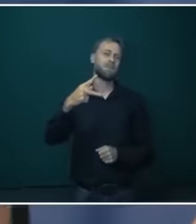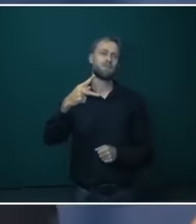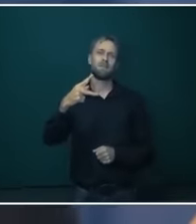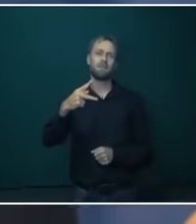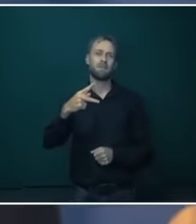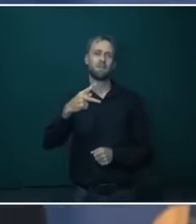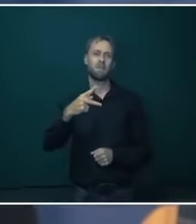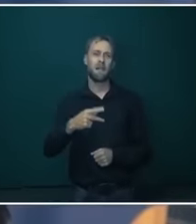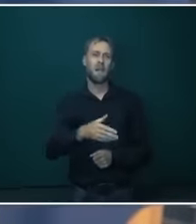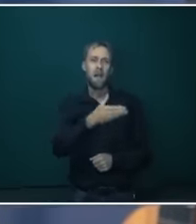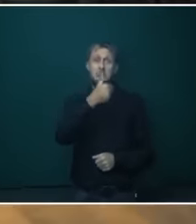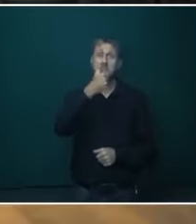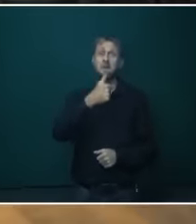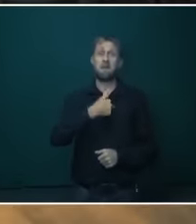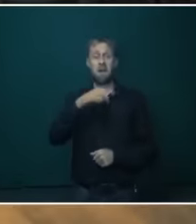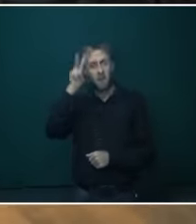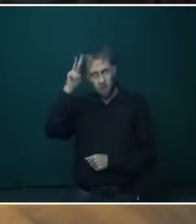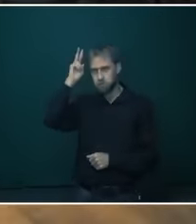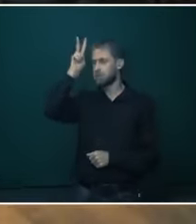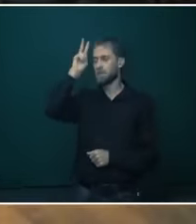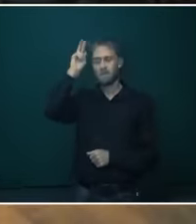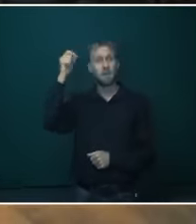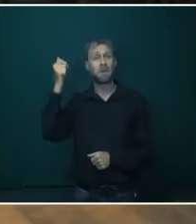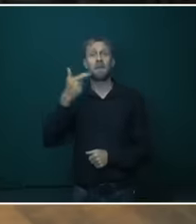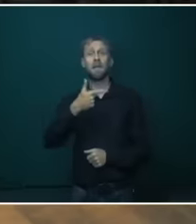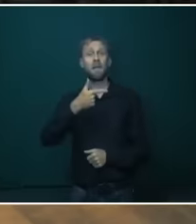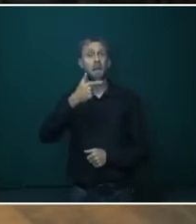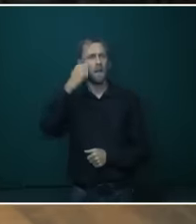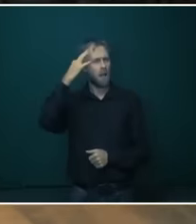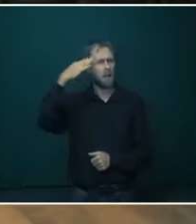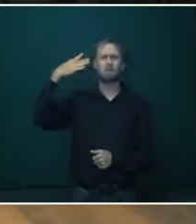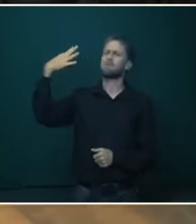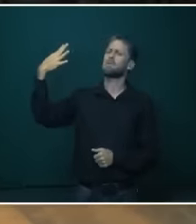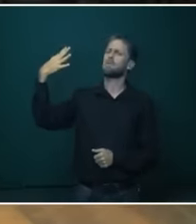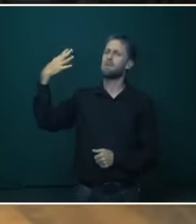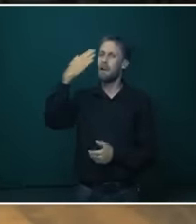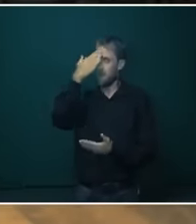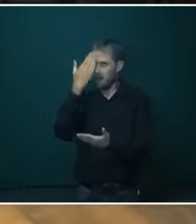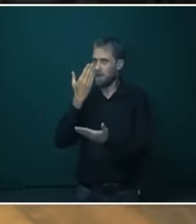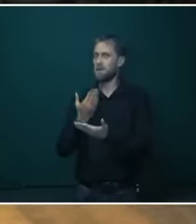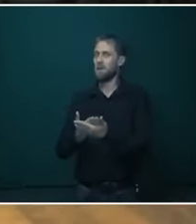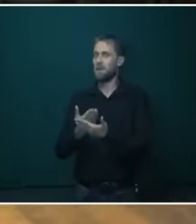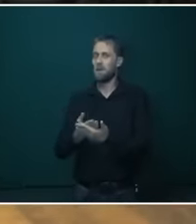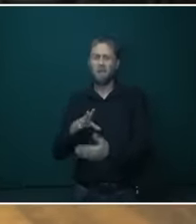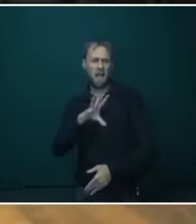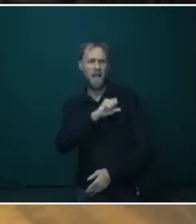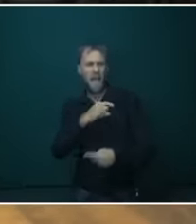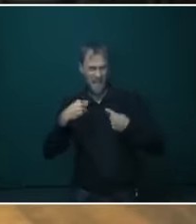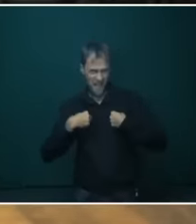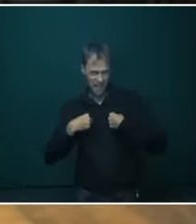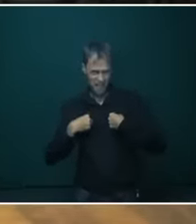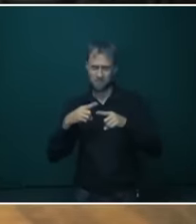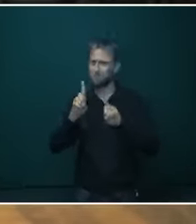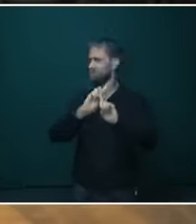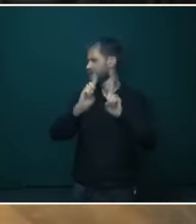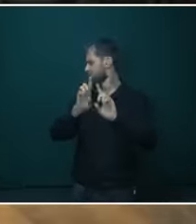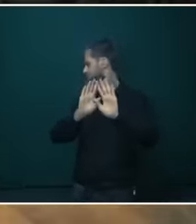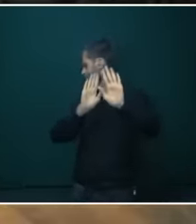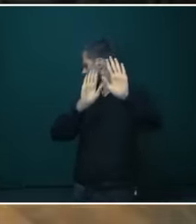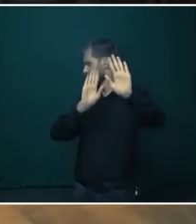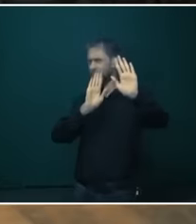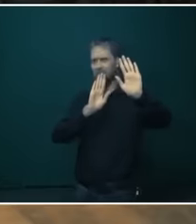sua. Antes embriagado do que iludido, acreditar no amor já não faz mais